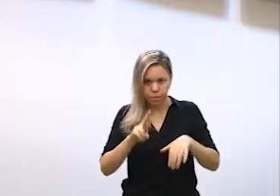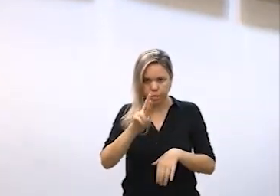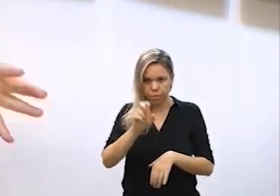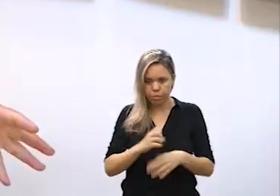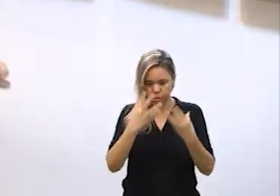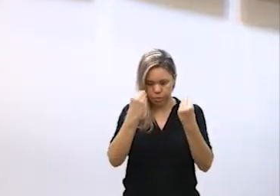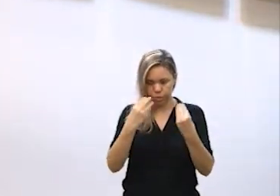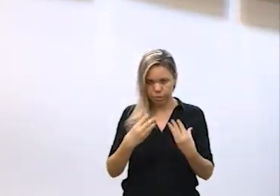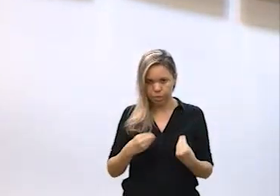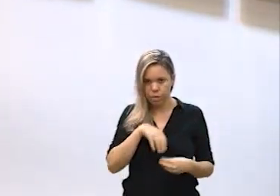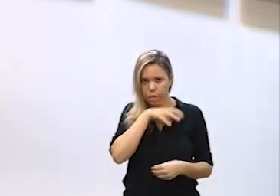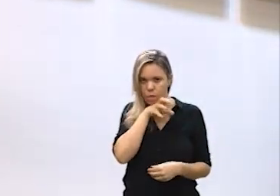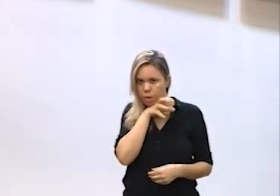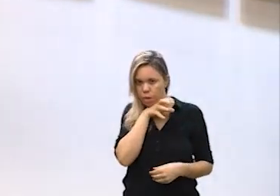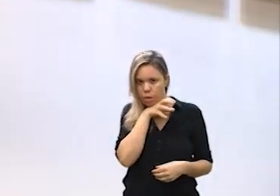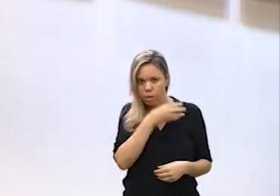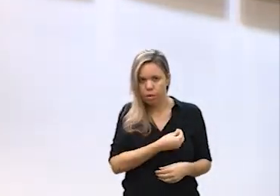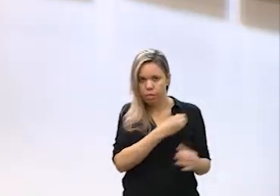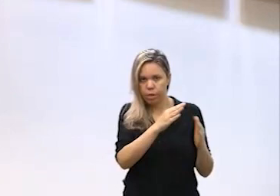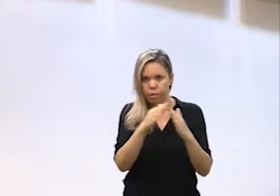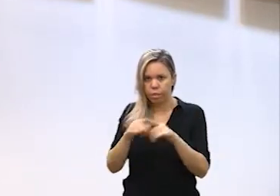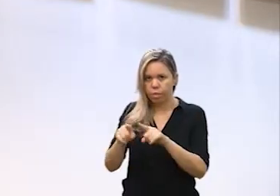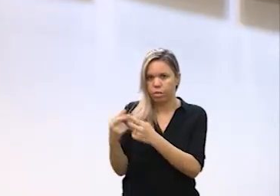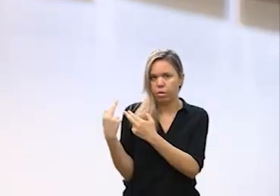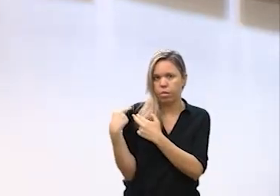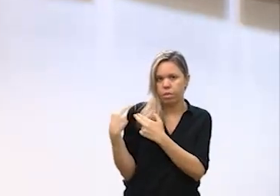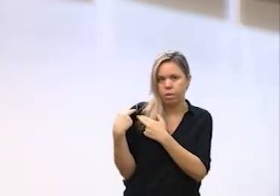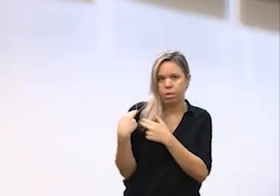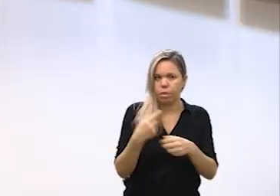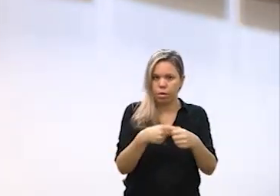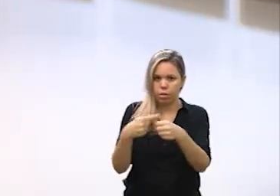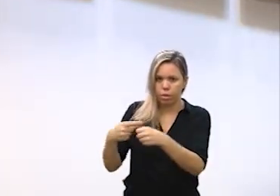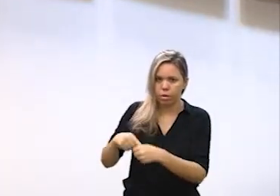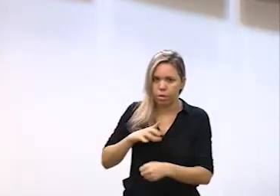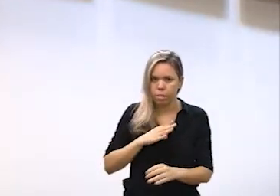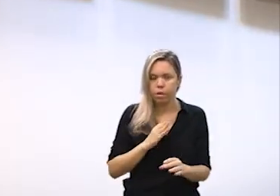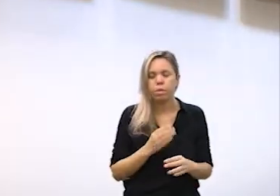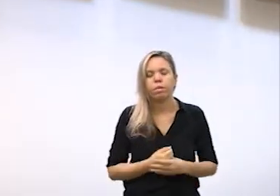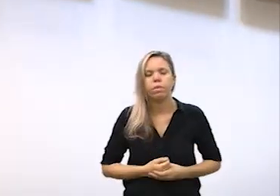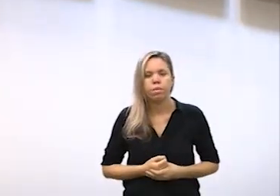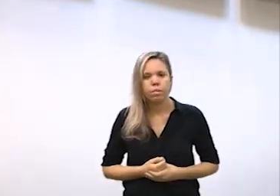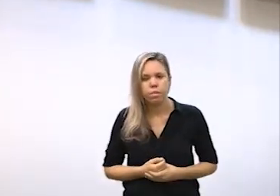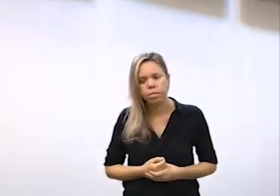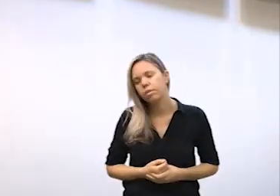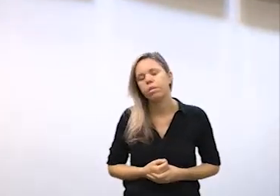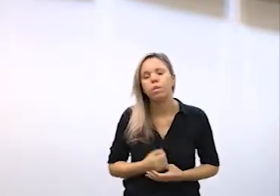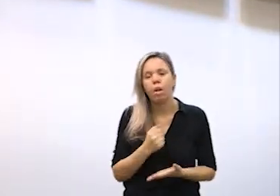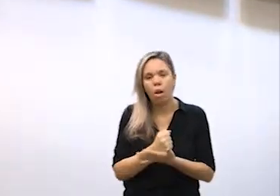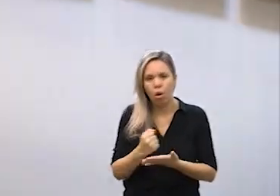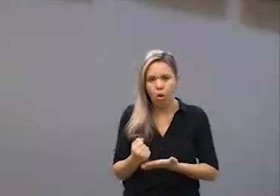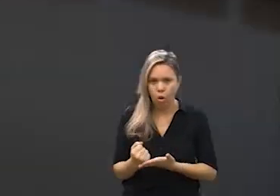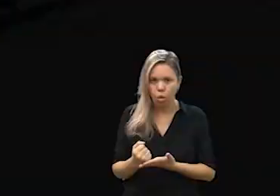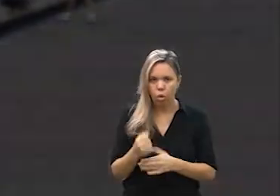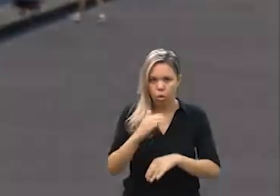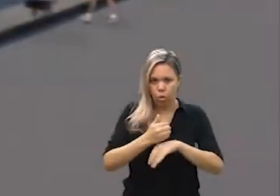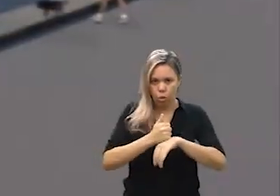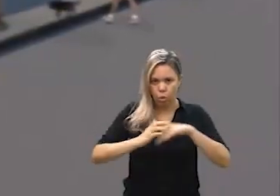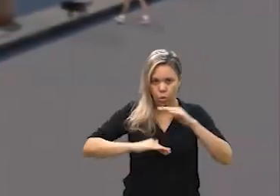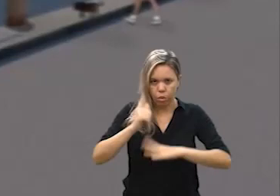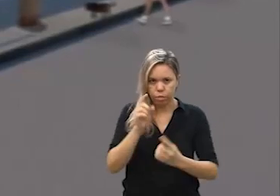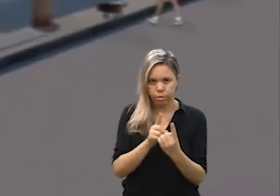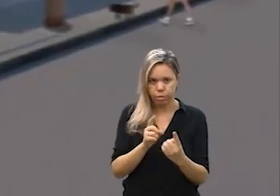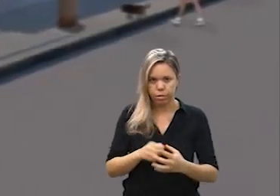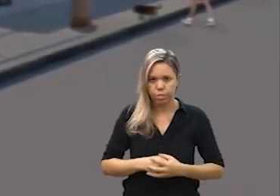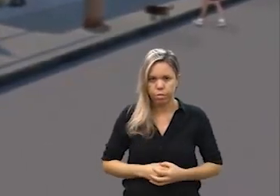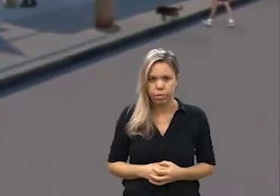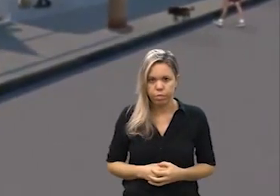domésticos. Caberá aos municípios, em contrapartida, a contratação dos profissionais para o atendimento. Serão